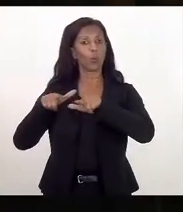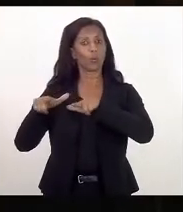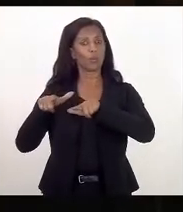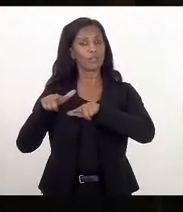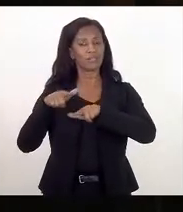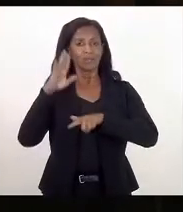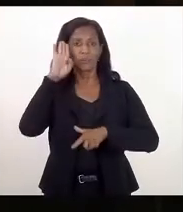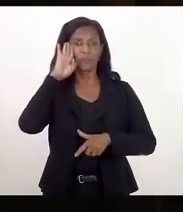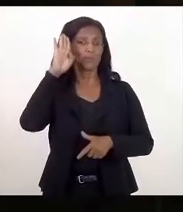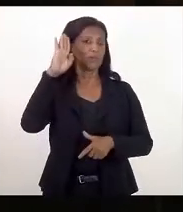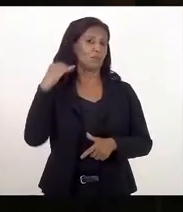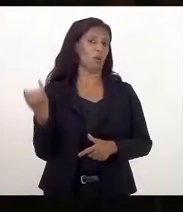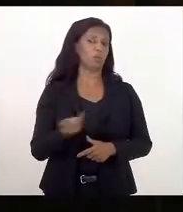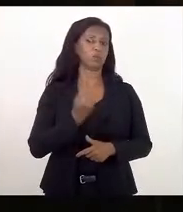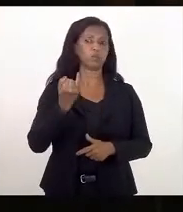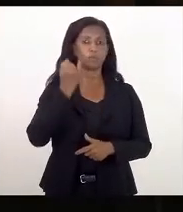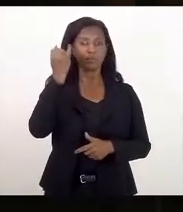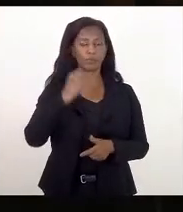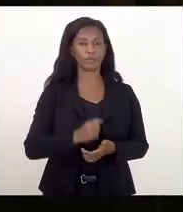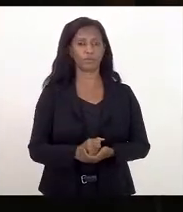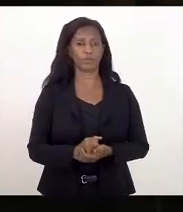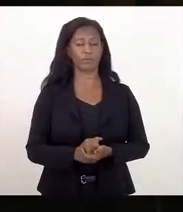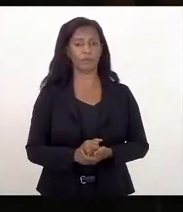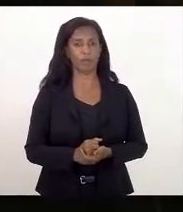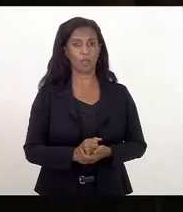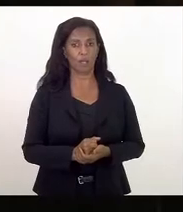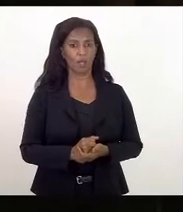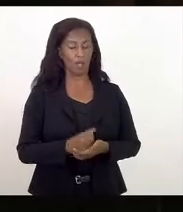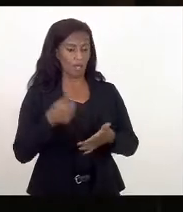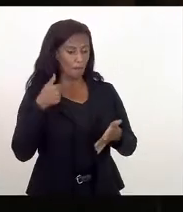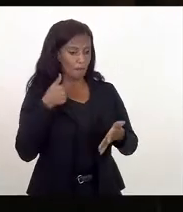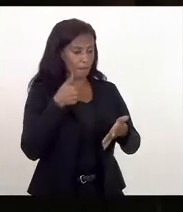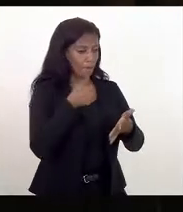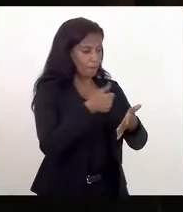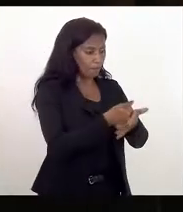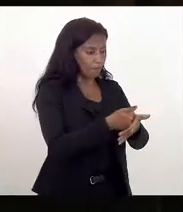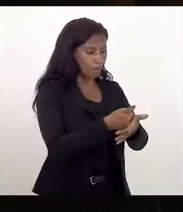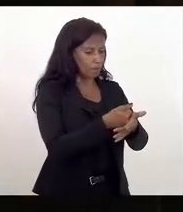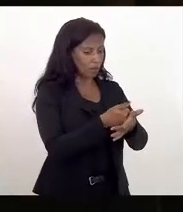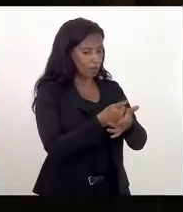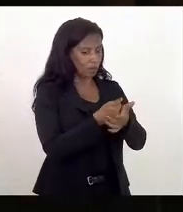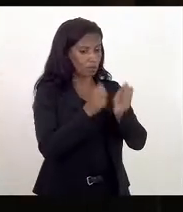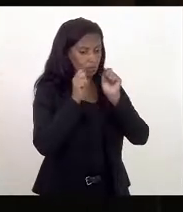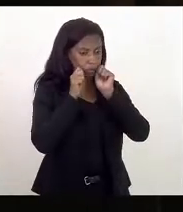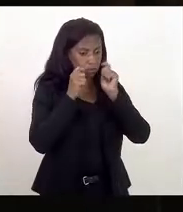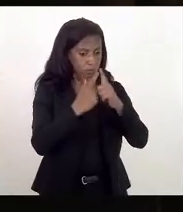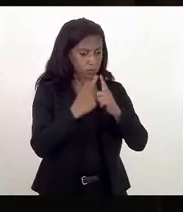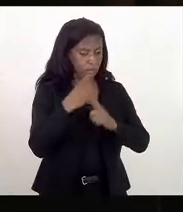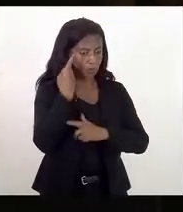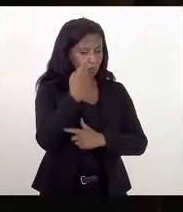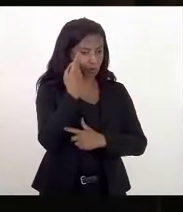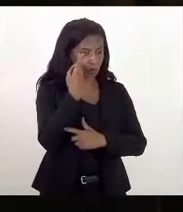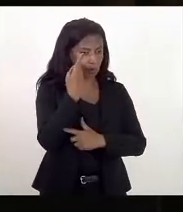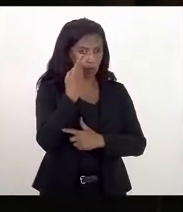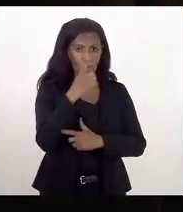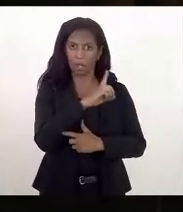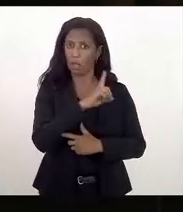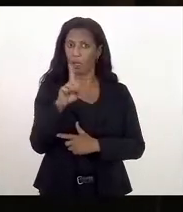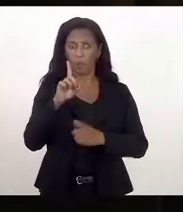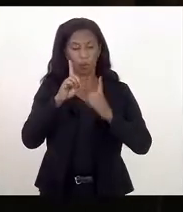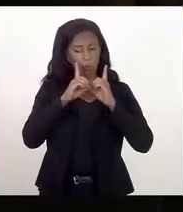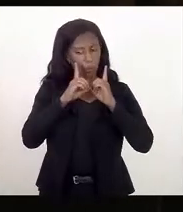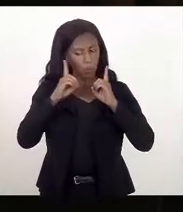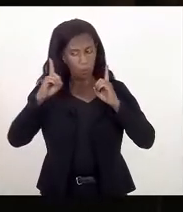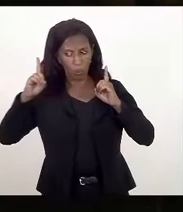fundamentais e importantes, pressionando o Parlamento, o que não foi de longe o que